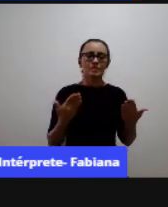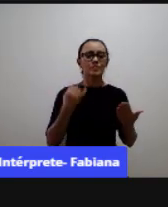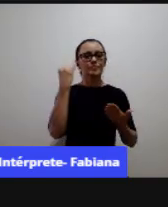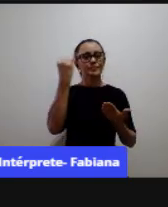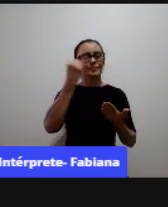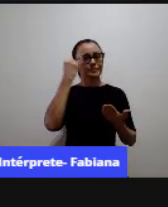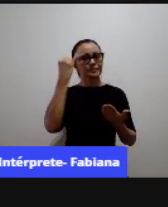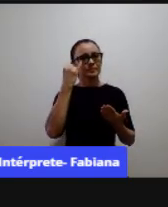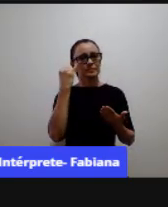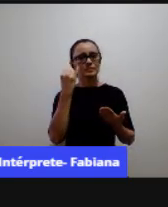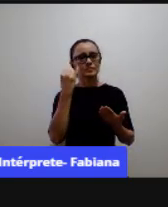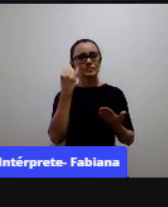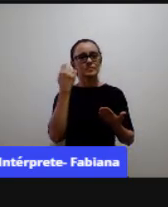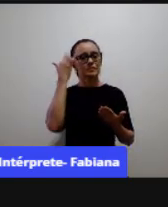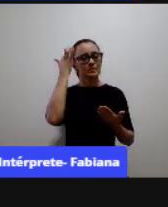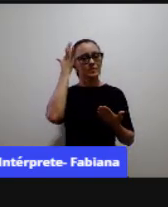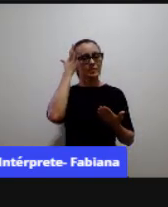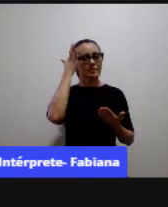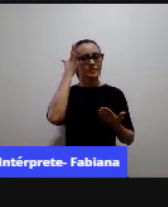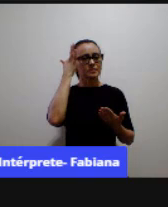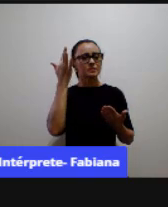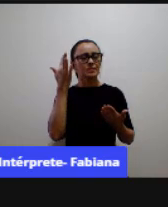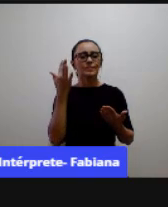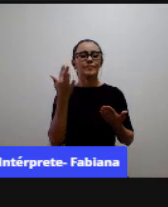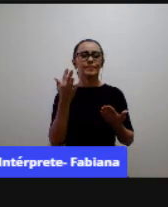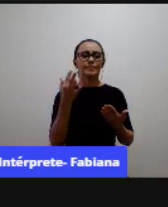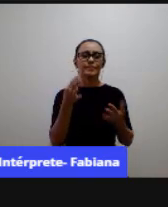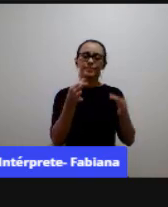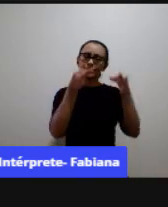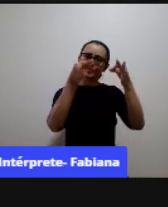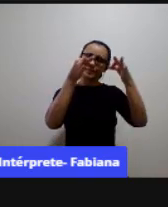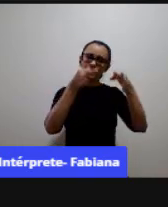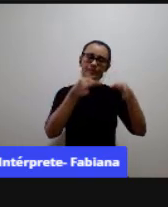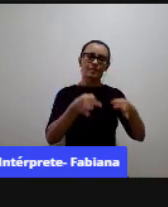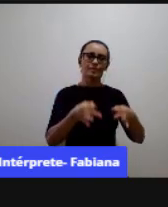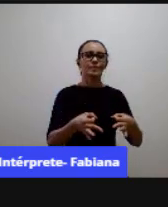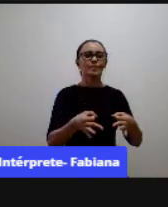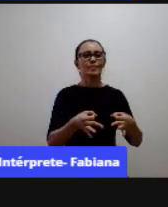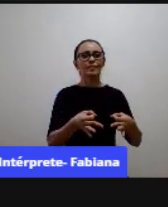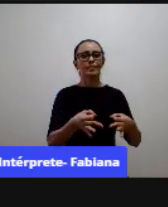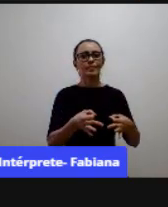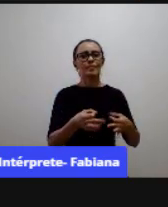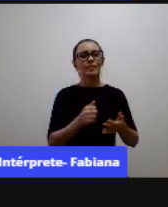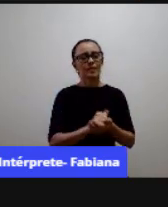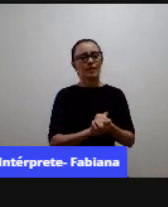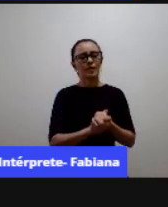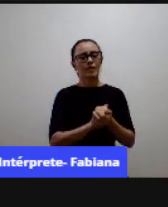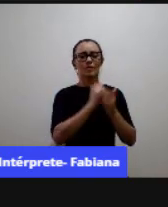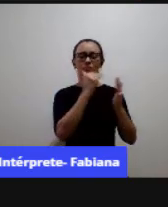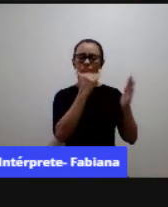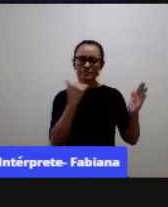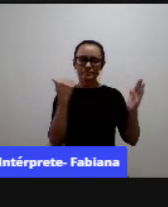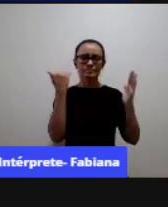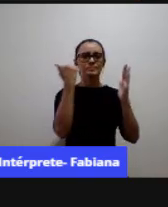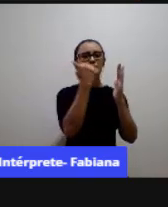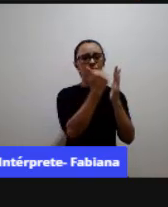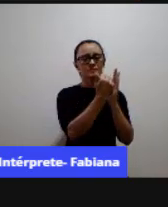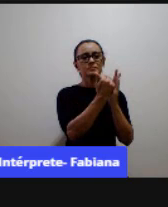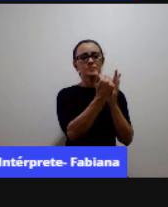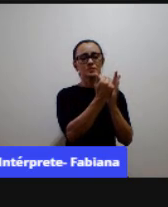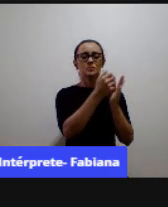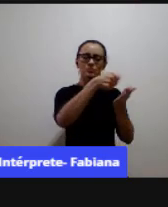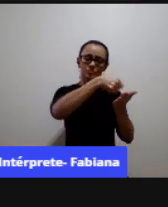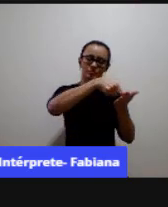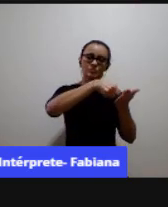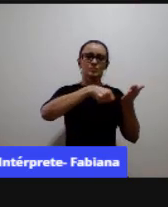preocupação realmente na questão de ser fiel e do compromisso profissional de cada um na elaboração de